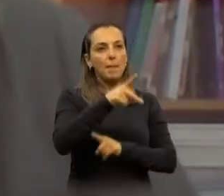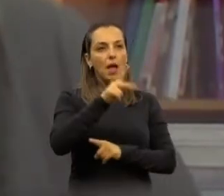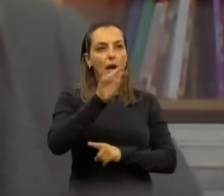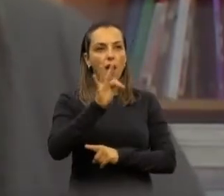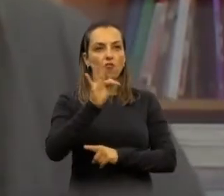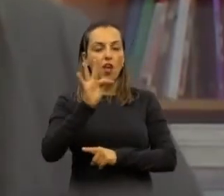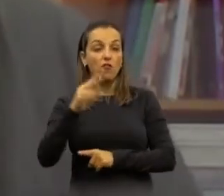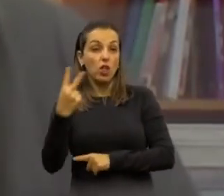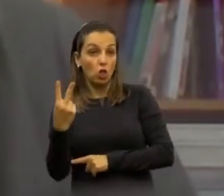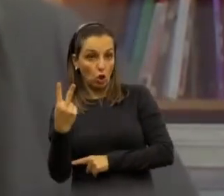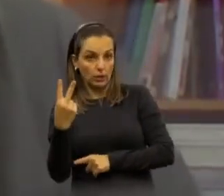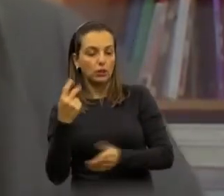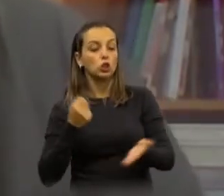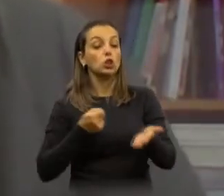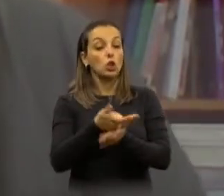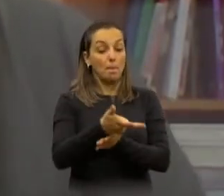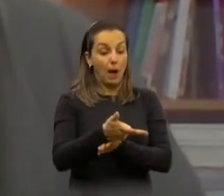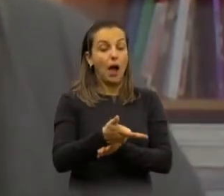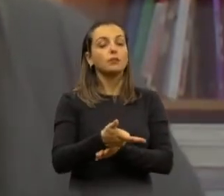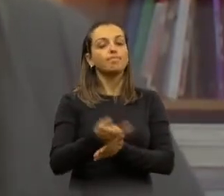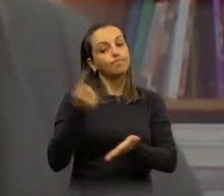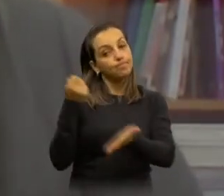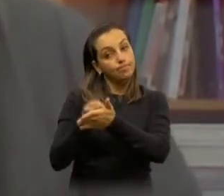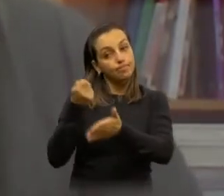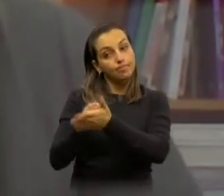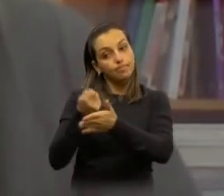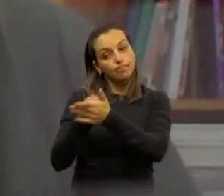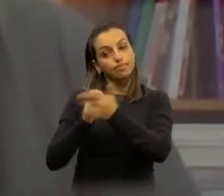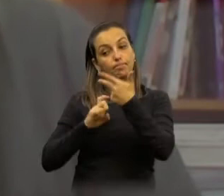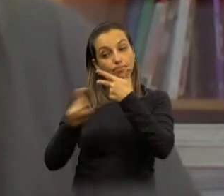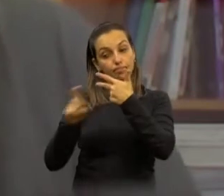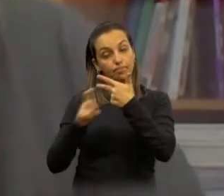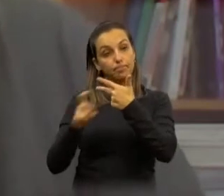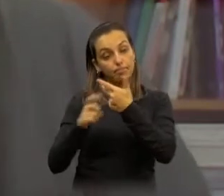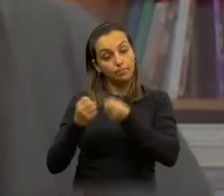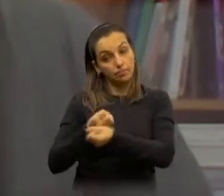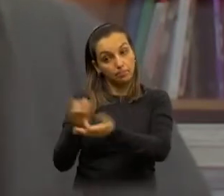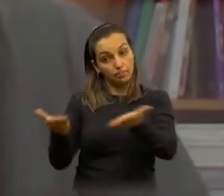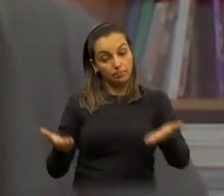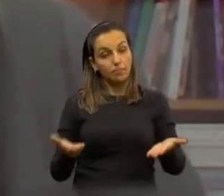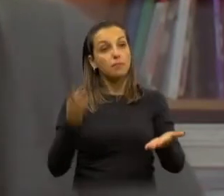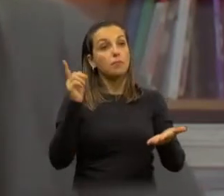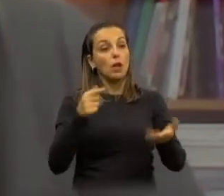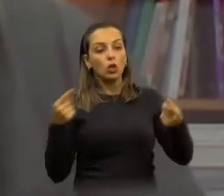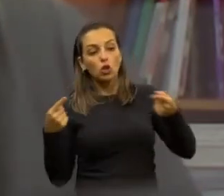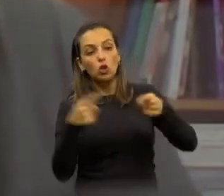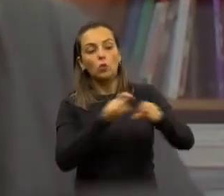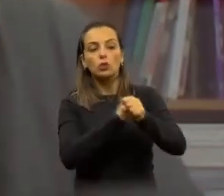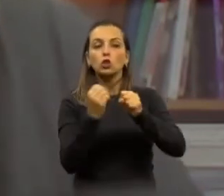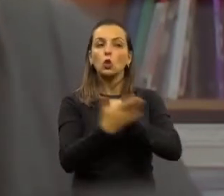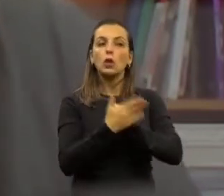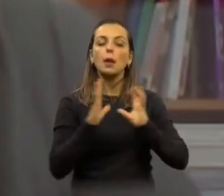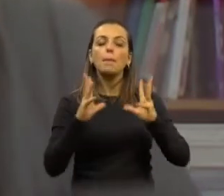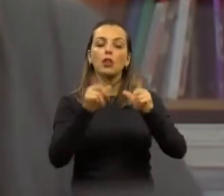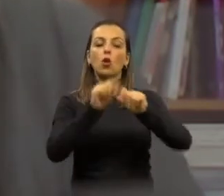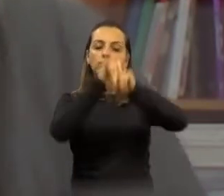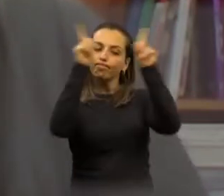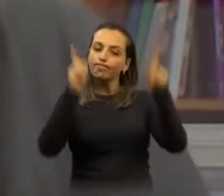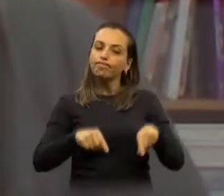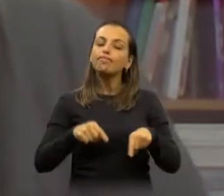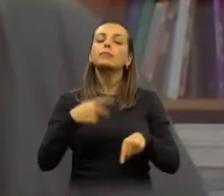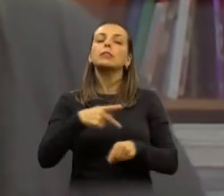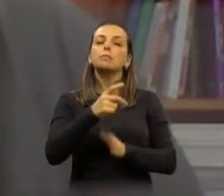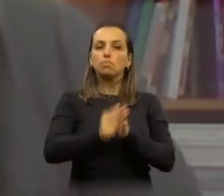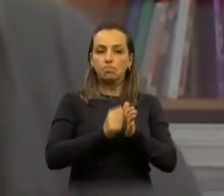tem cobrado do Poder Executivo para que sejam distribuídas máscaras adequadas ao combate do coronavírus para todos os servidores